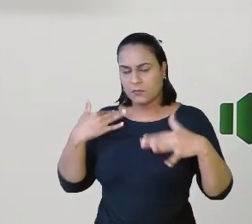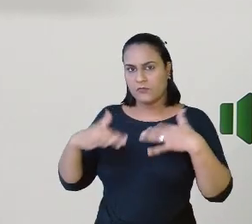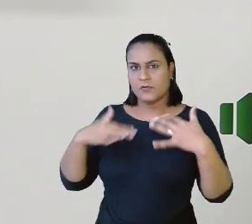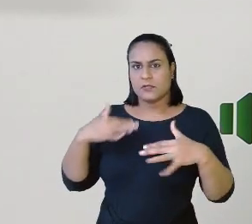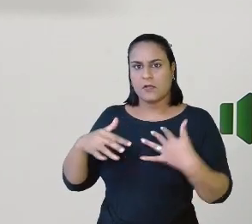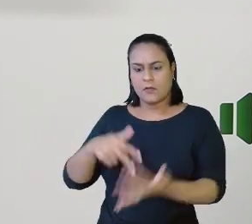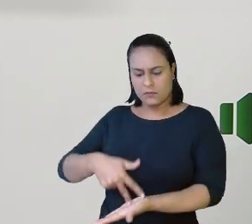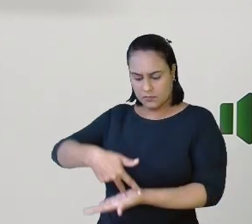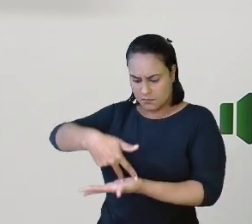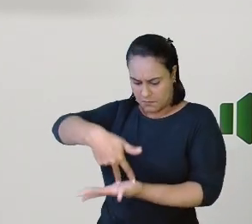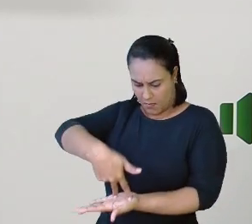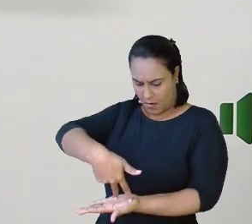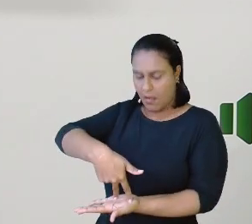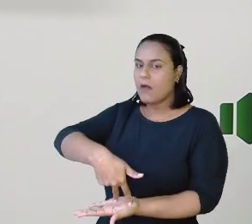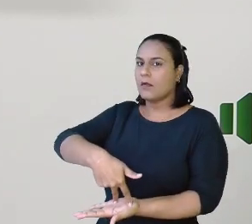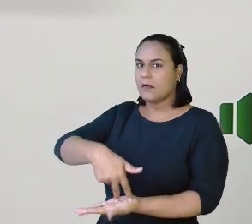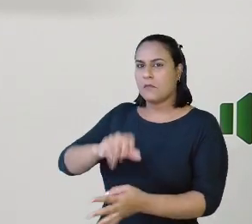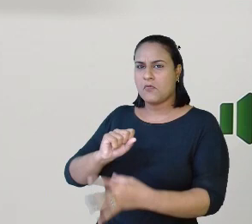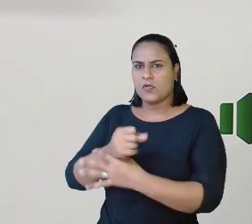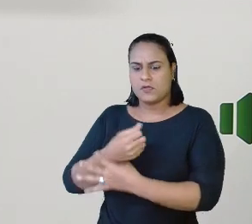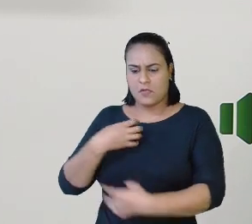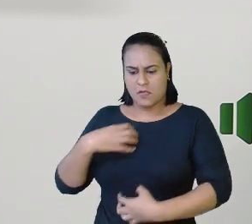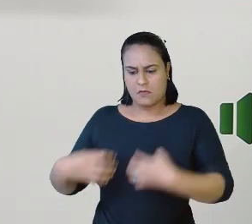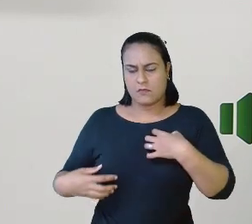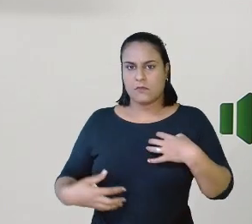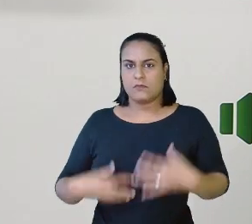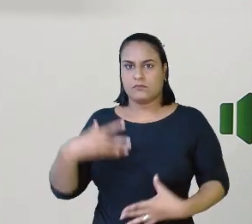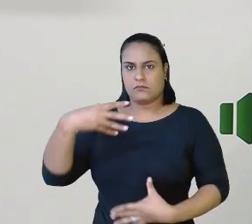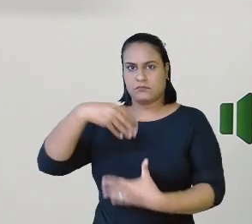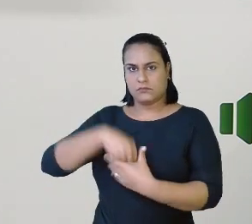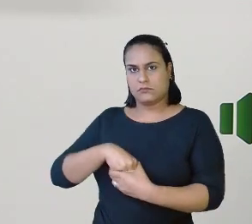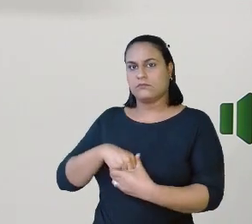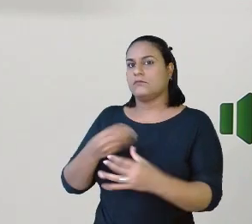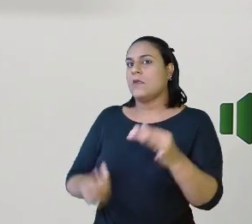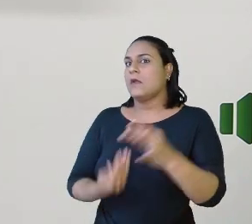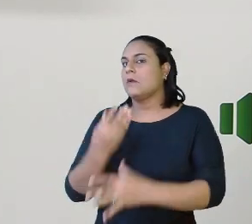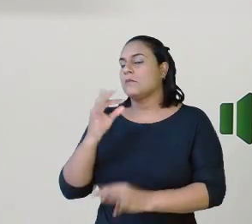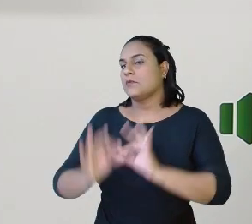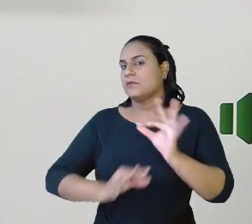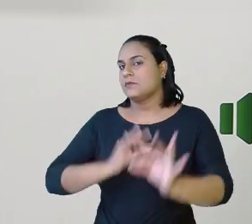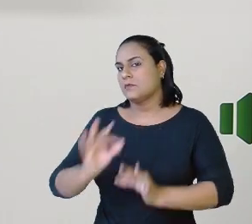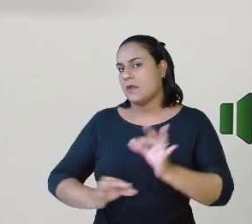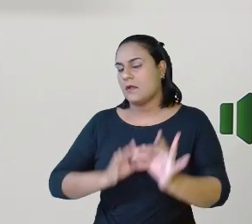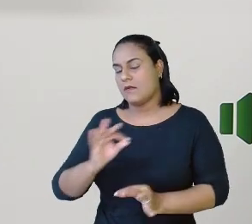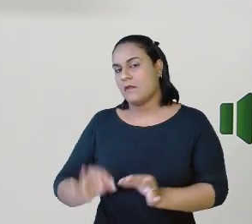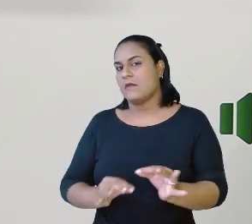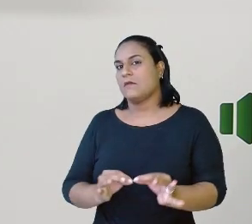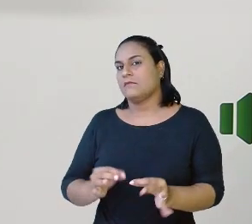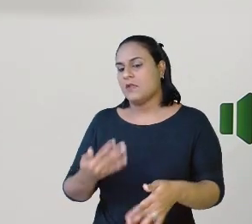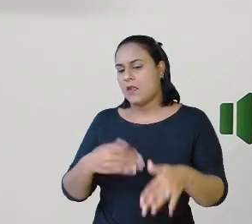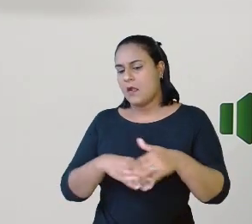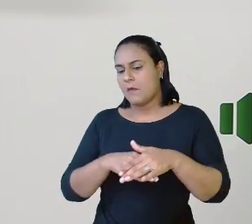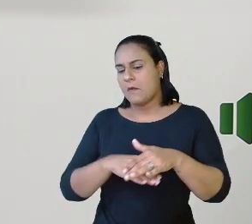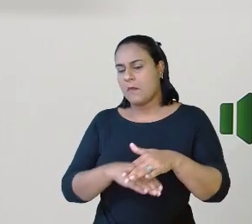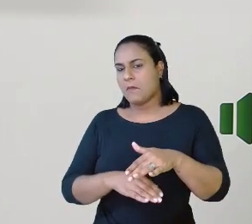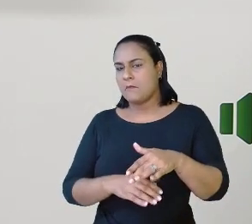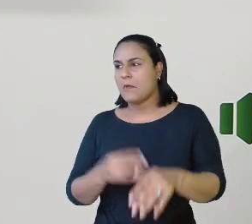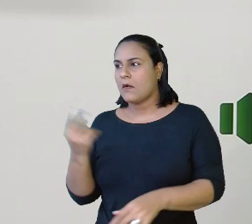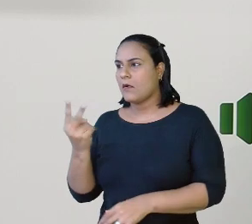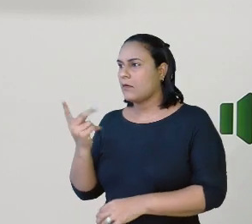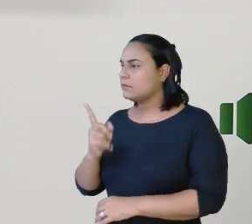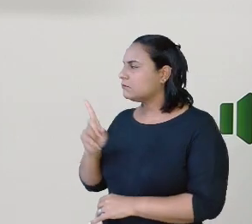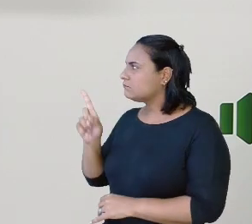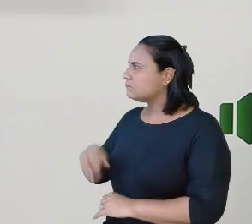locomoção, sustentação do corpo, proteção dos órgãos internos, produção de células e a reserva do nosso corpo de cálcio e